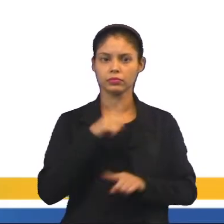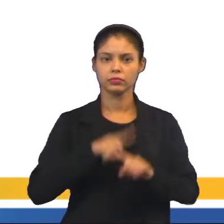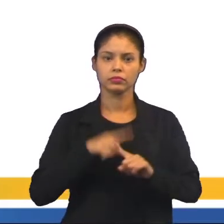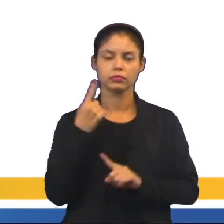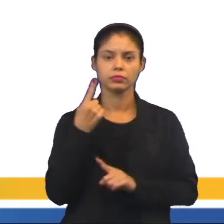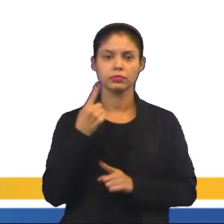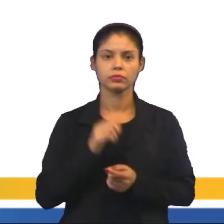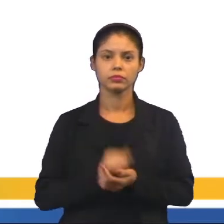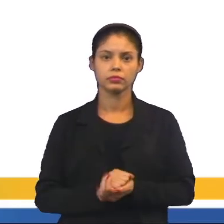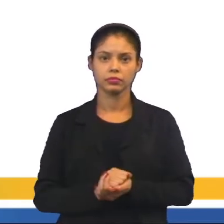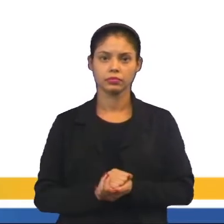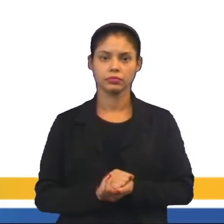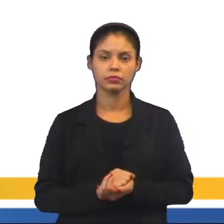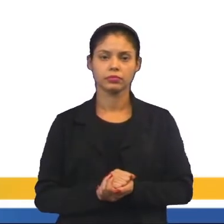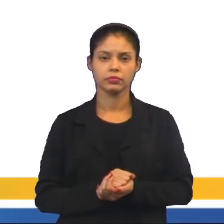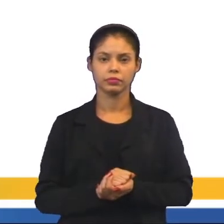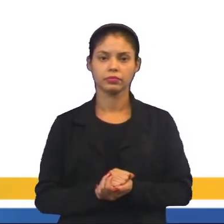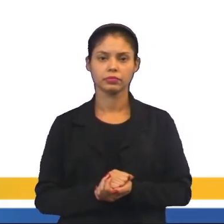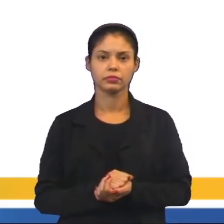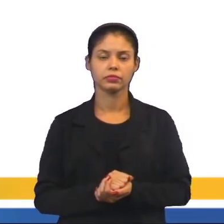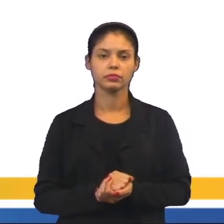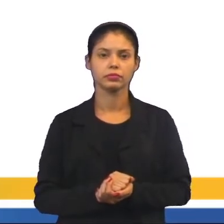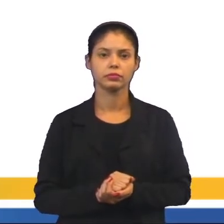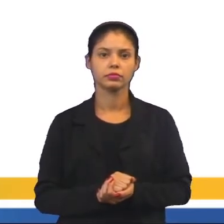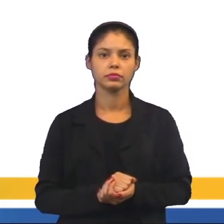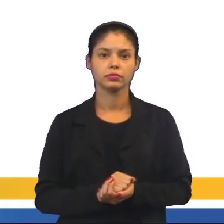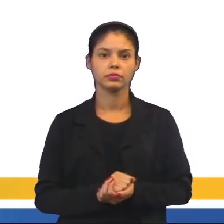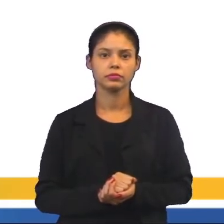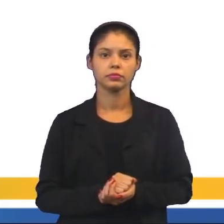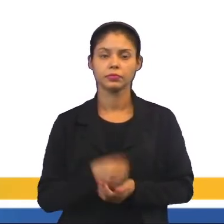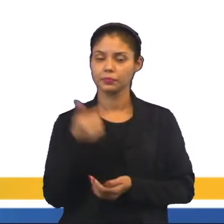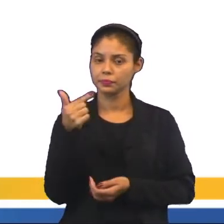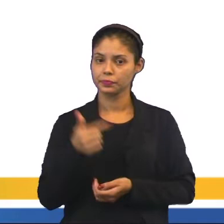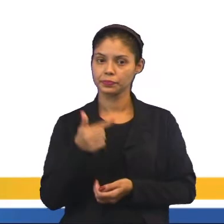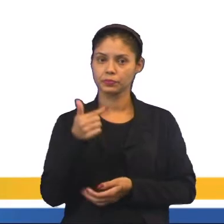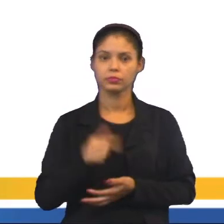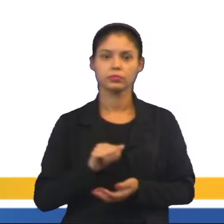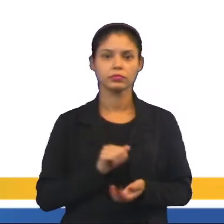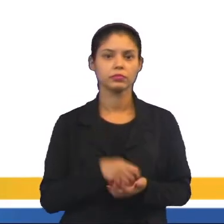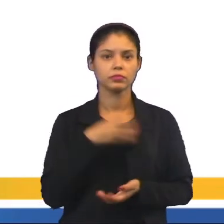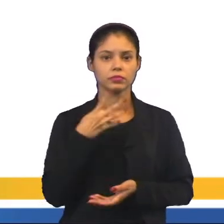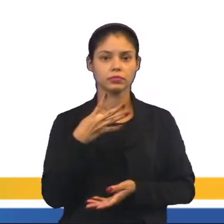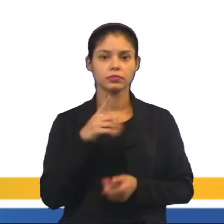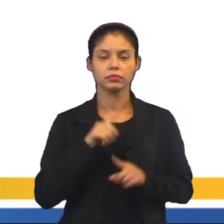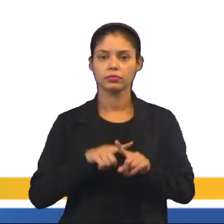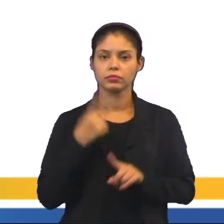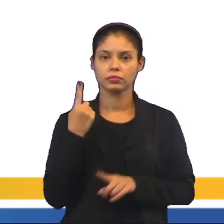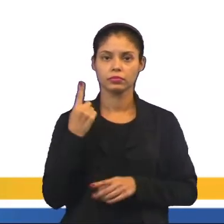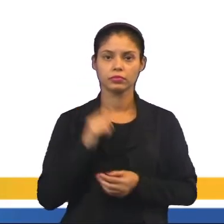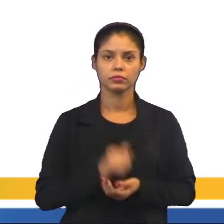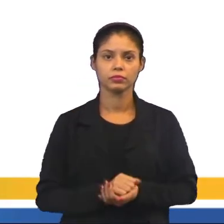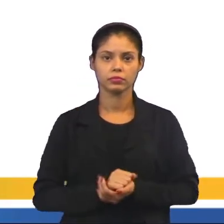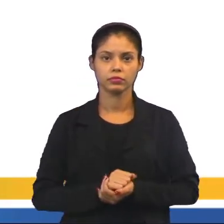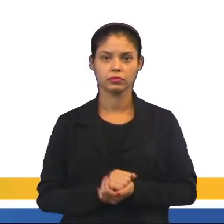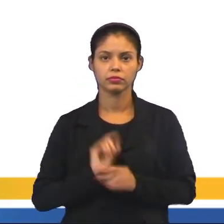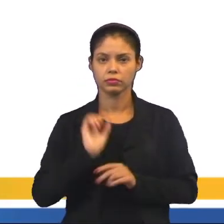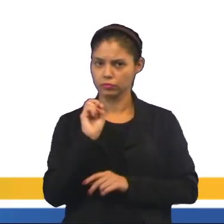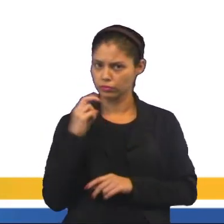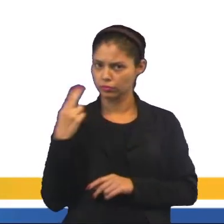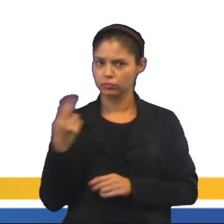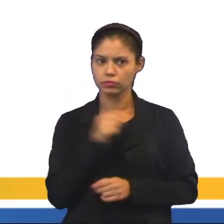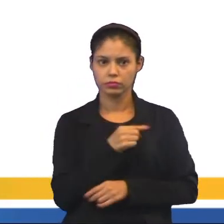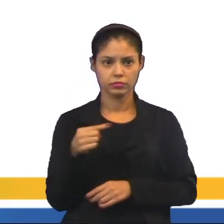1, 2. Agora, multiplica a secundária, 4 vezes 1, ou